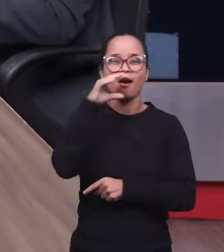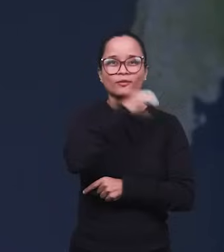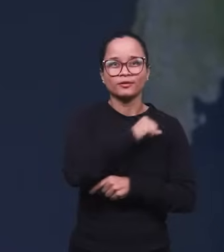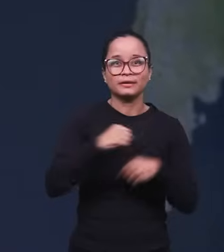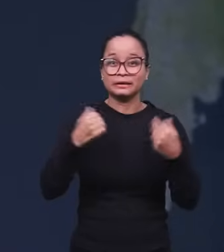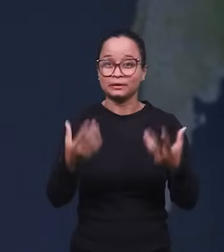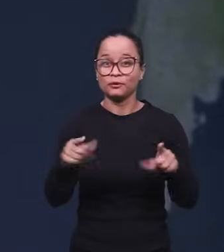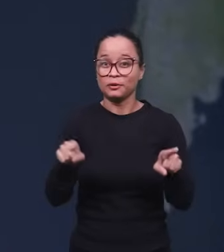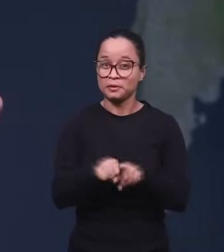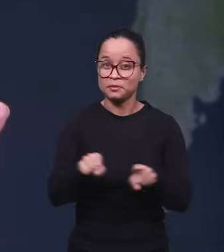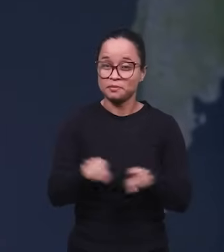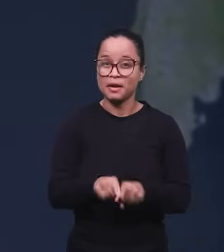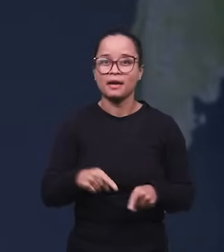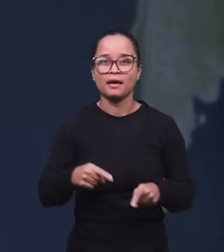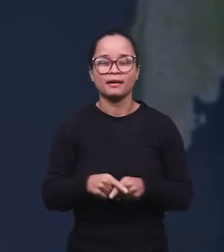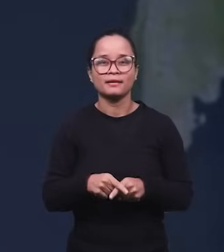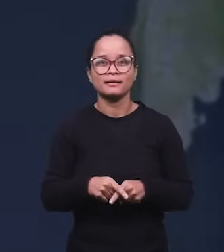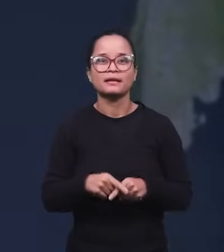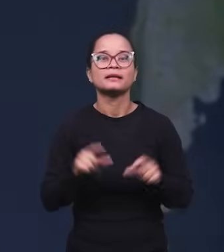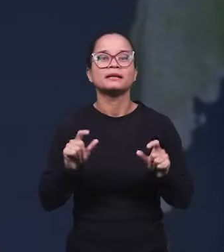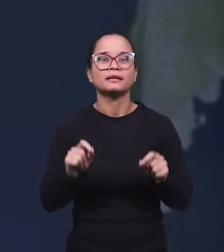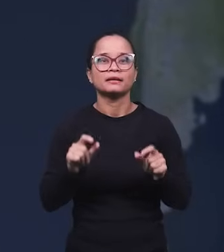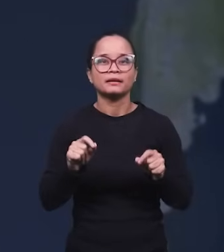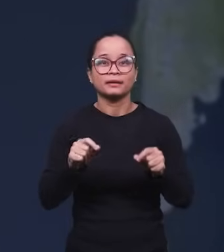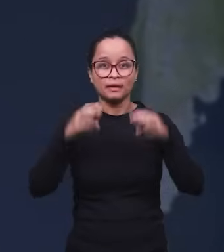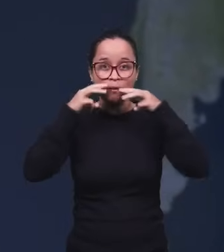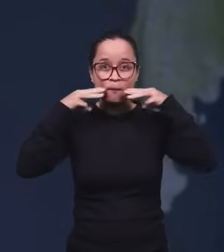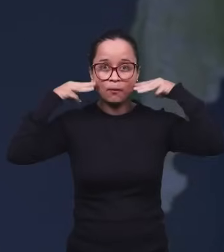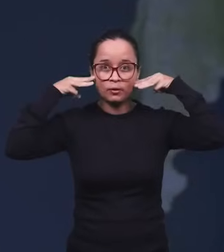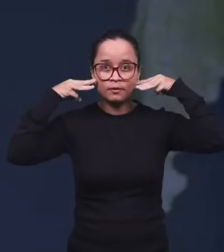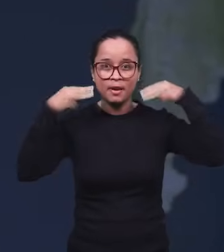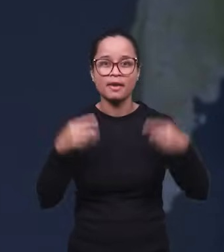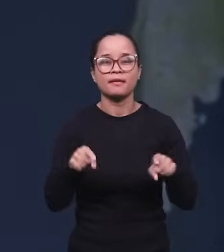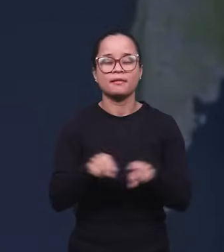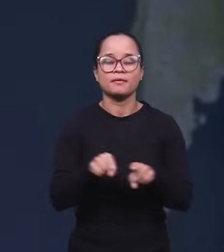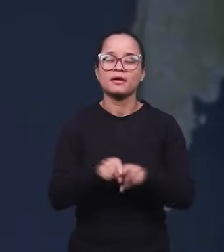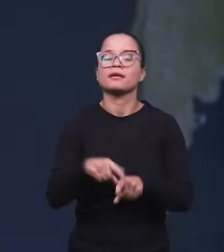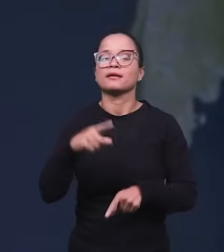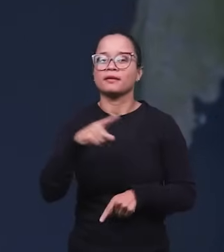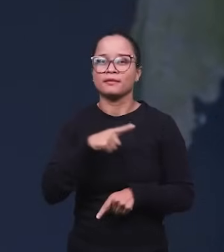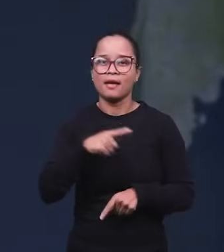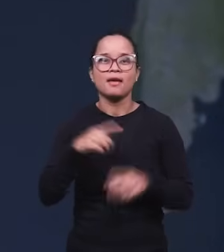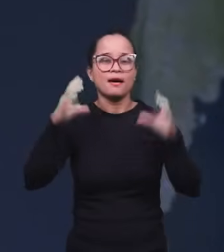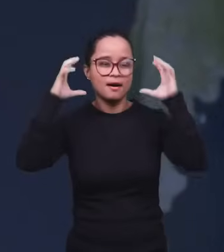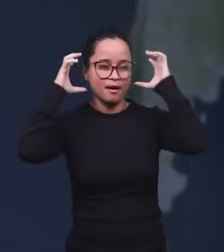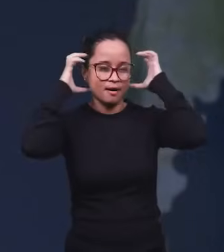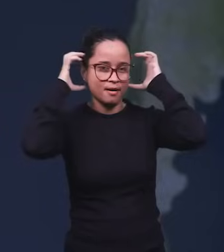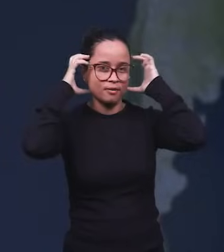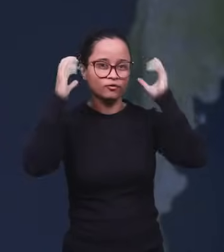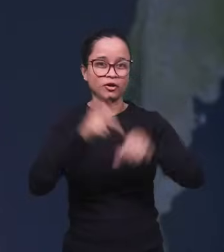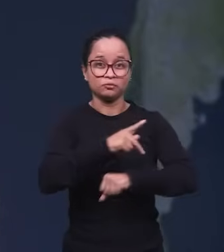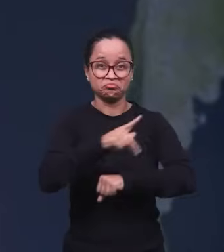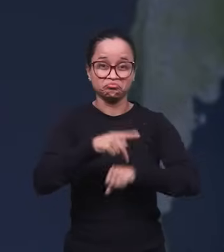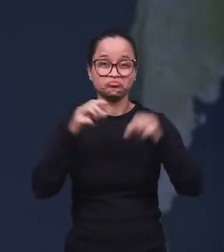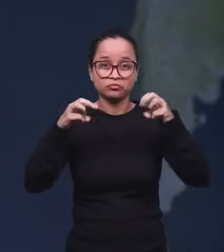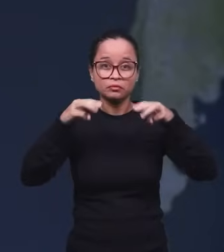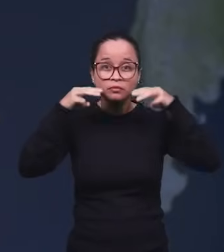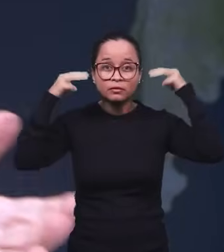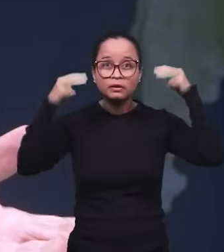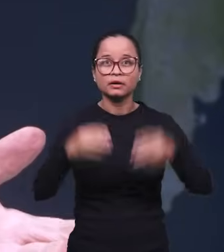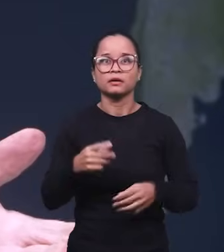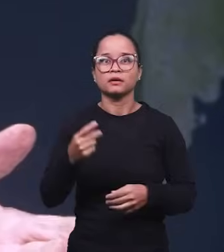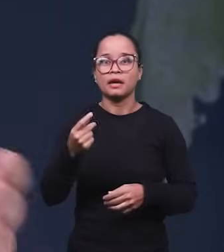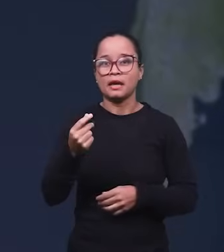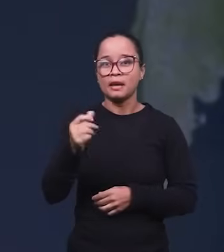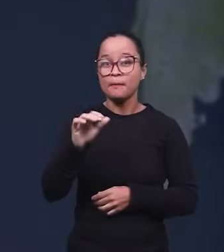pequeno vídeo, né? Isso sem contar Moçambique, no norte de Moçambique, nós temos uma rádio também, que nós temos lá um pequeno valor, tudo na África é